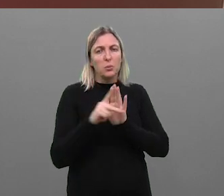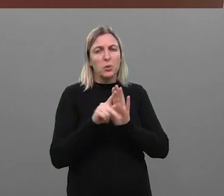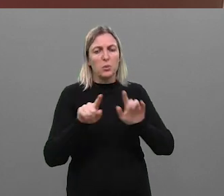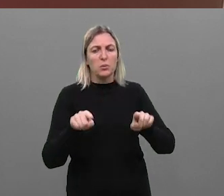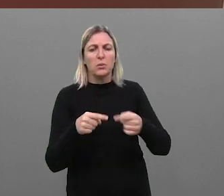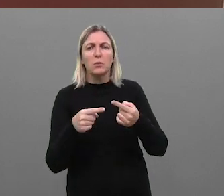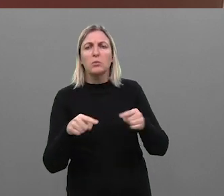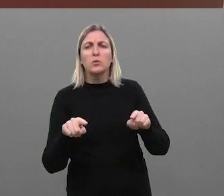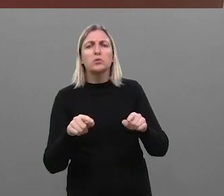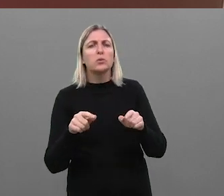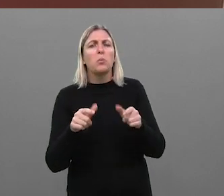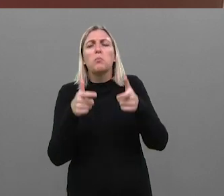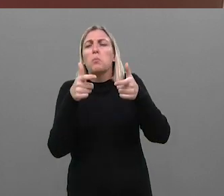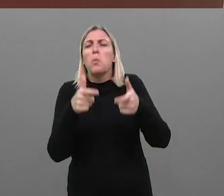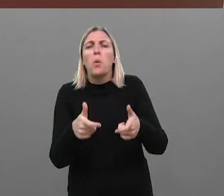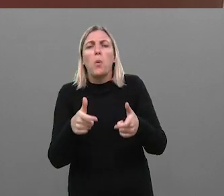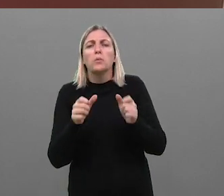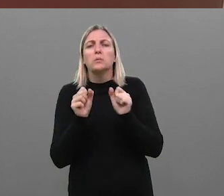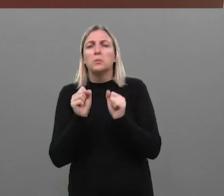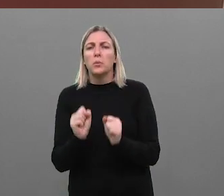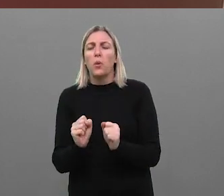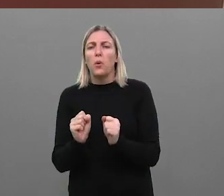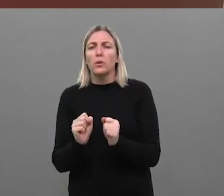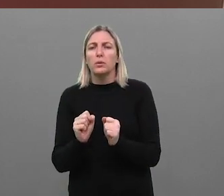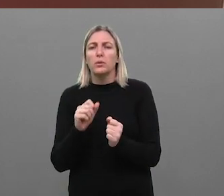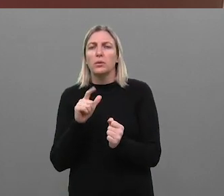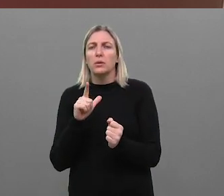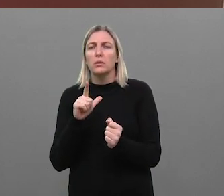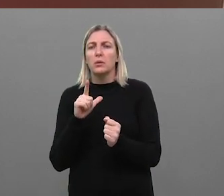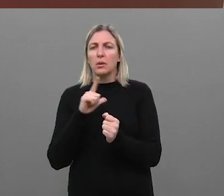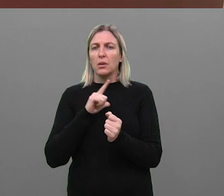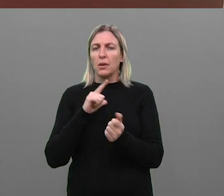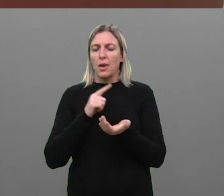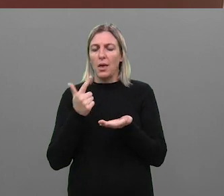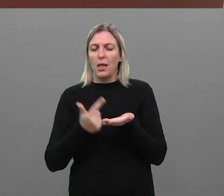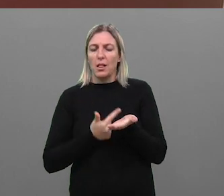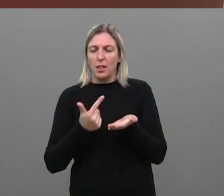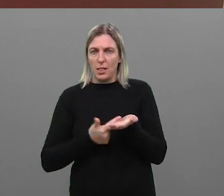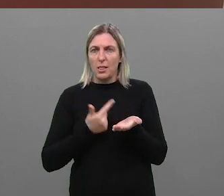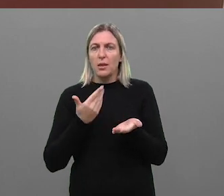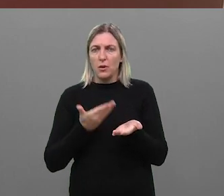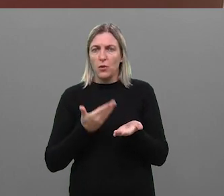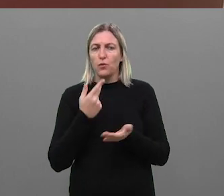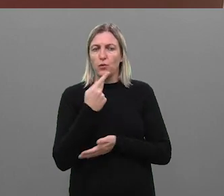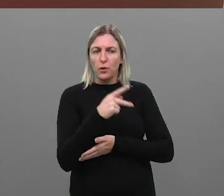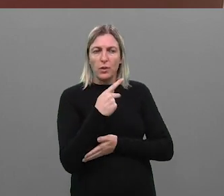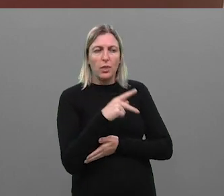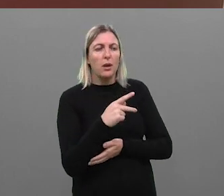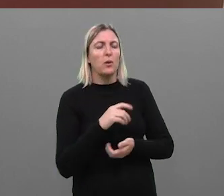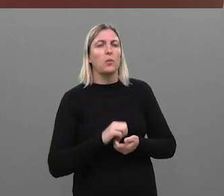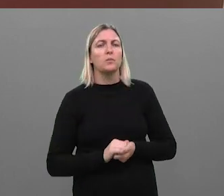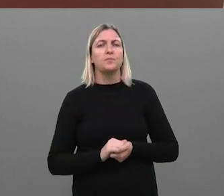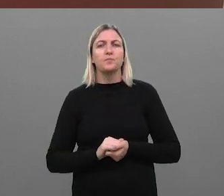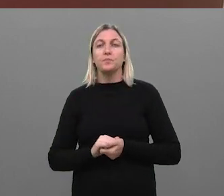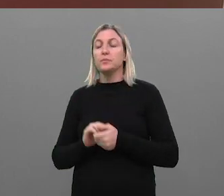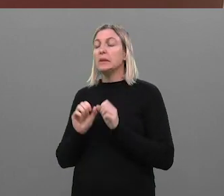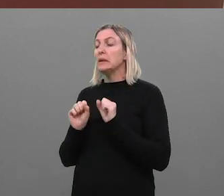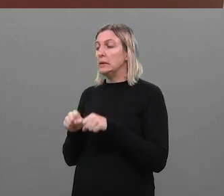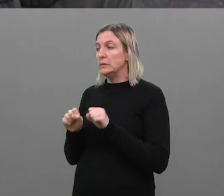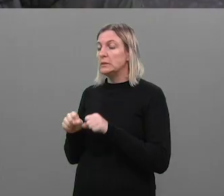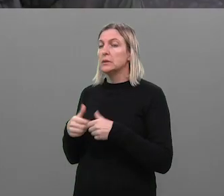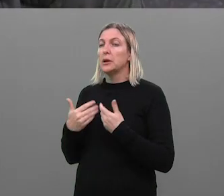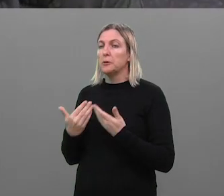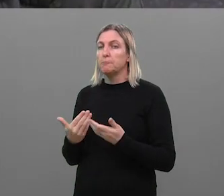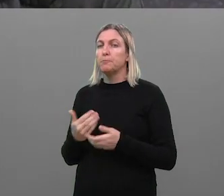a história né Podem conseguir o livro podde adquirir a obra essas essa obra que são duas na verdade né